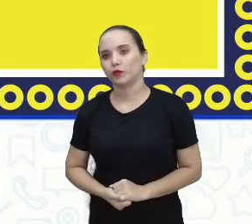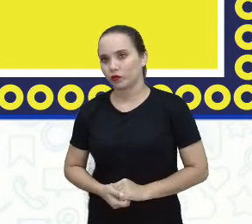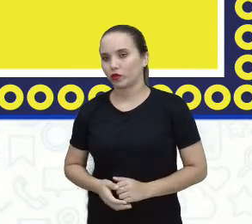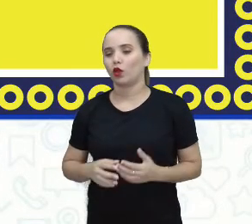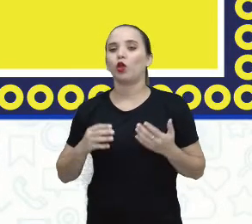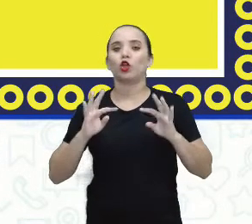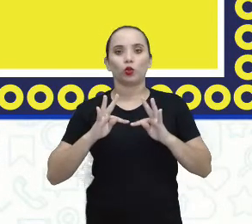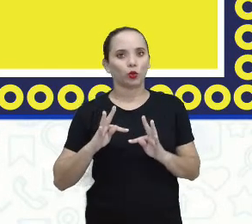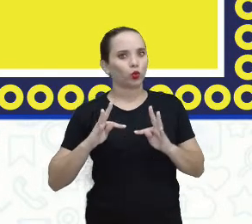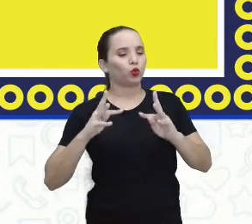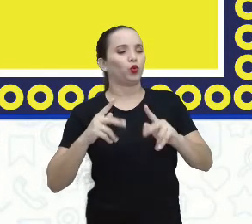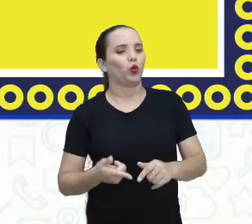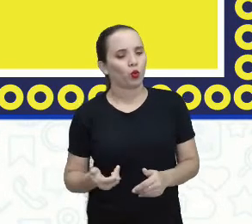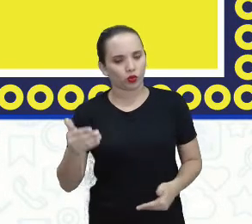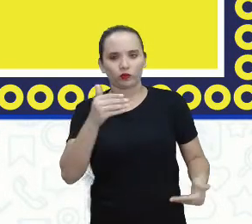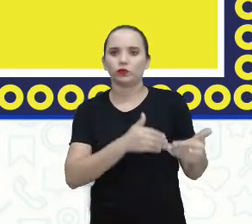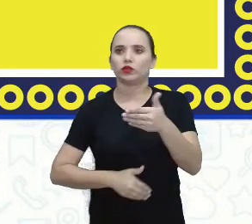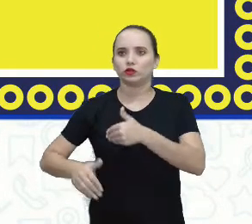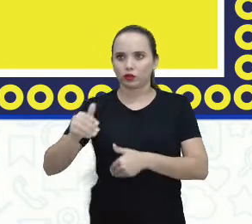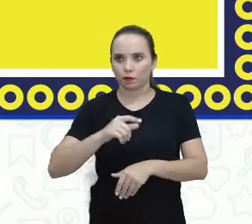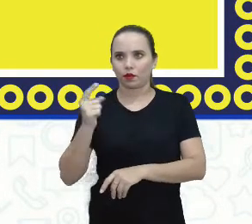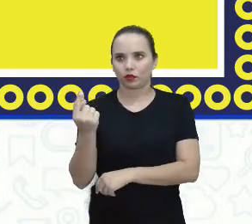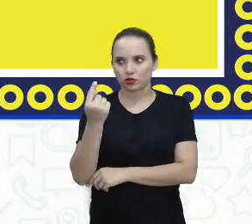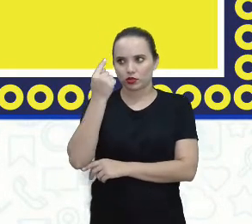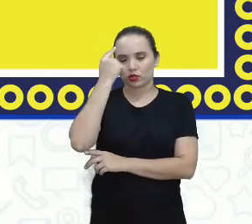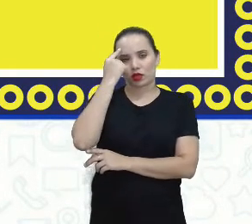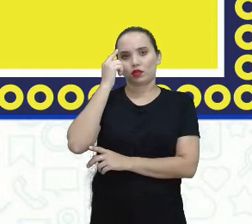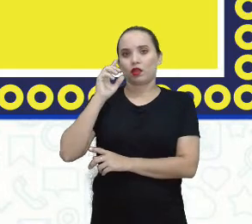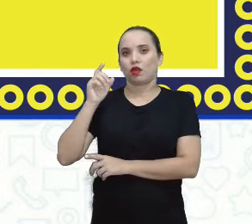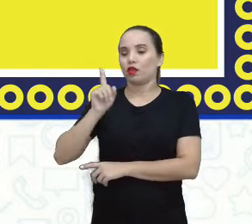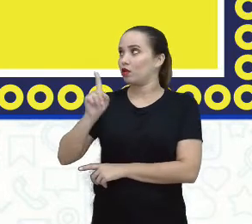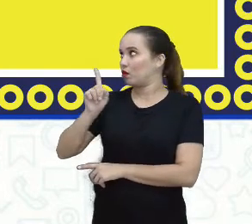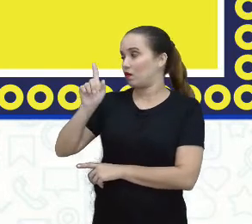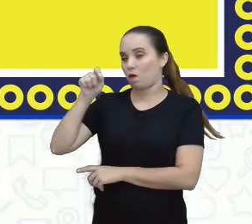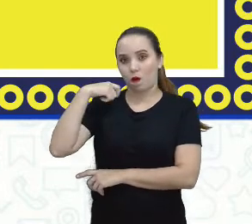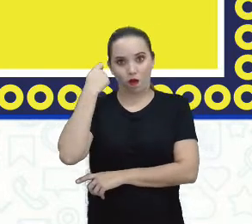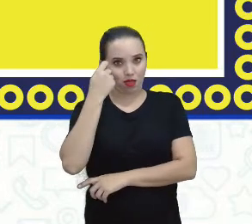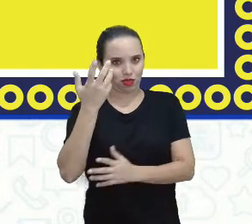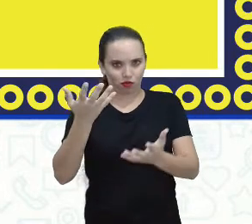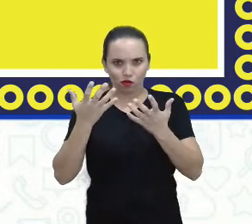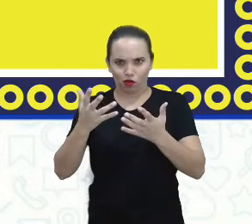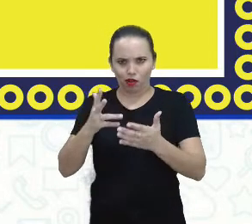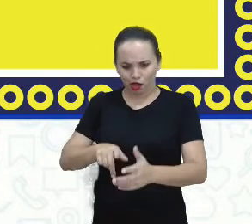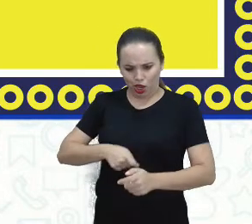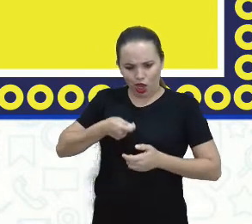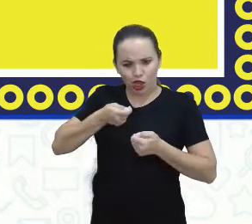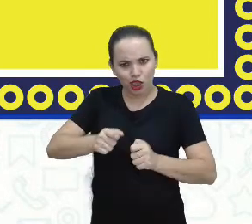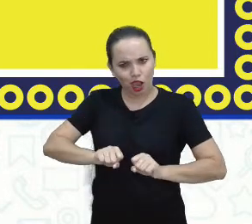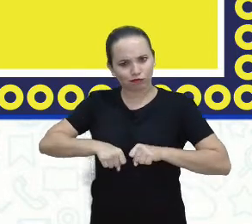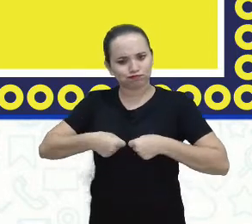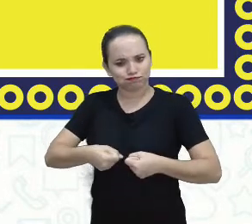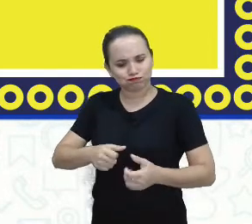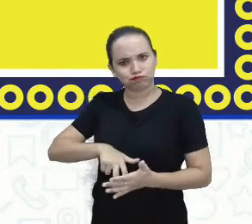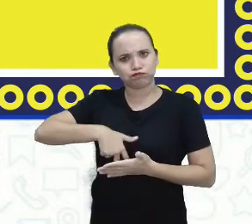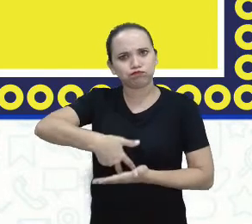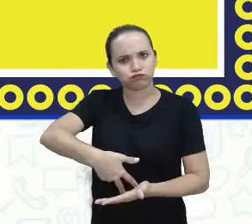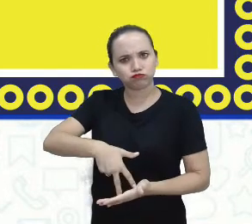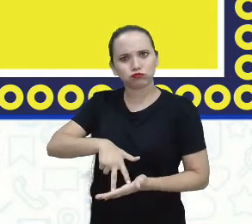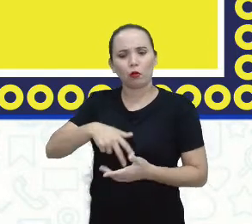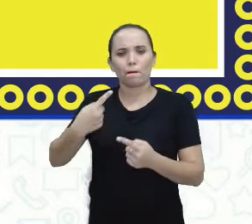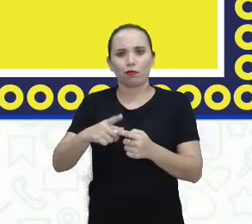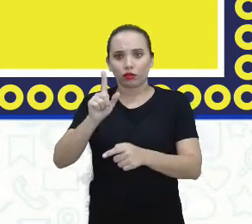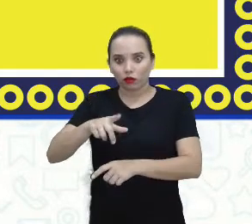isso fazia parte dessa ideia de que Ariano queria combater, porque estava sendo uma coisa muito forte